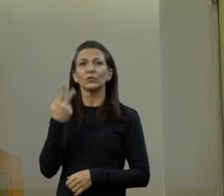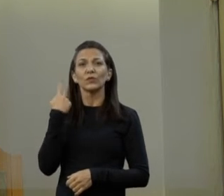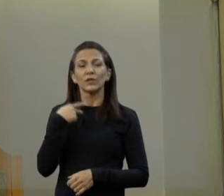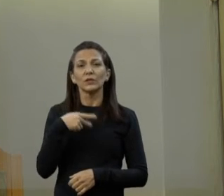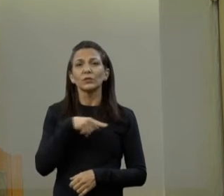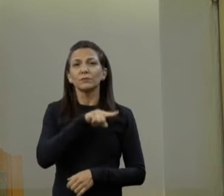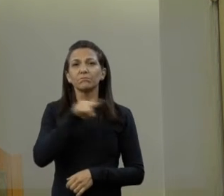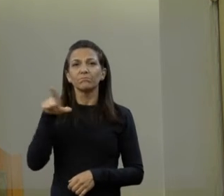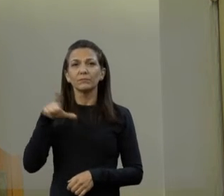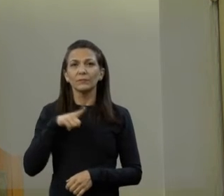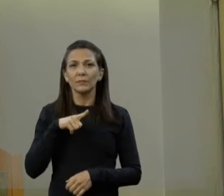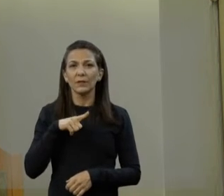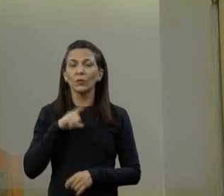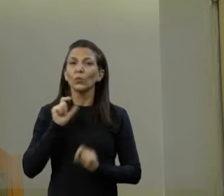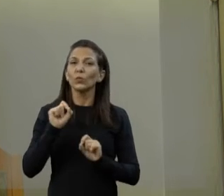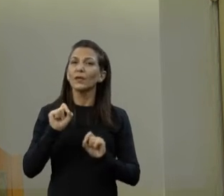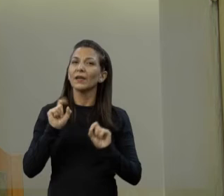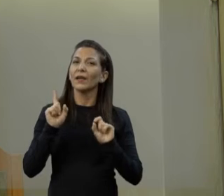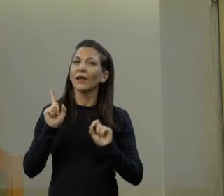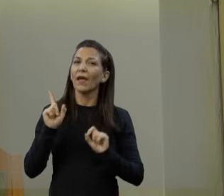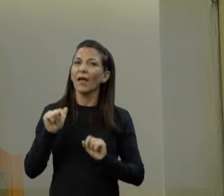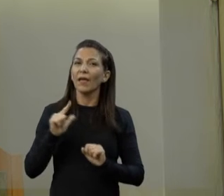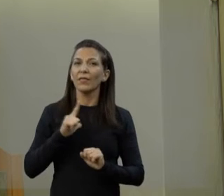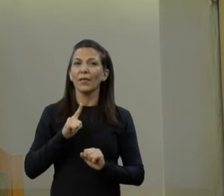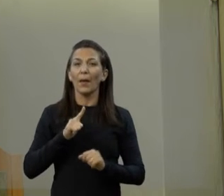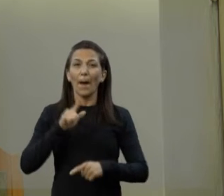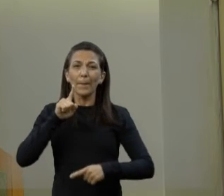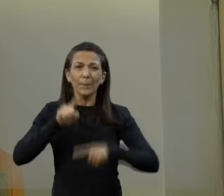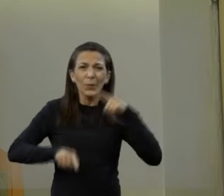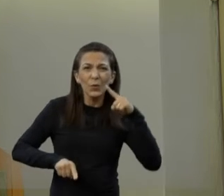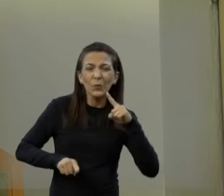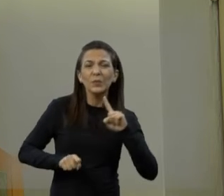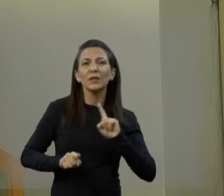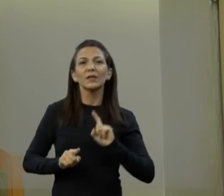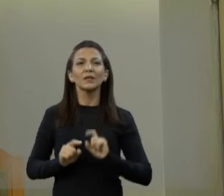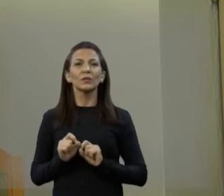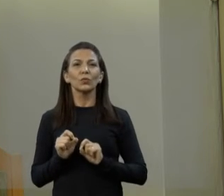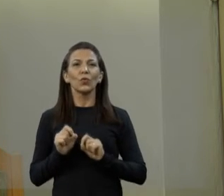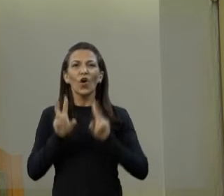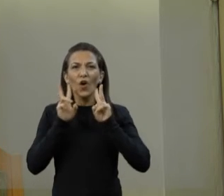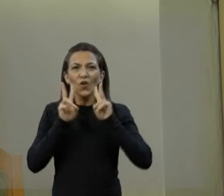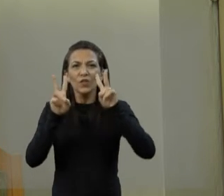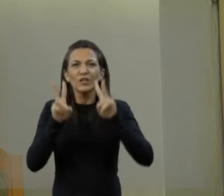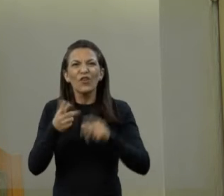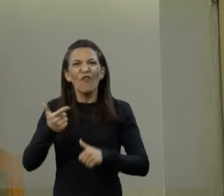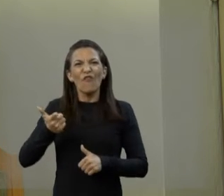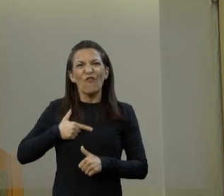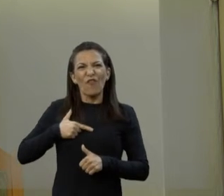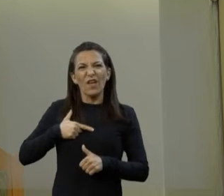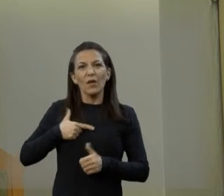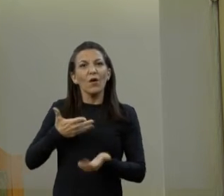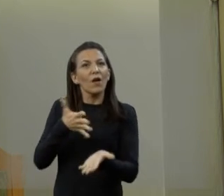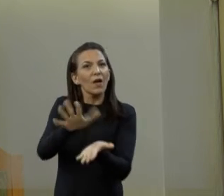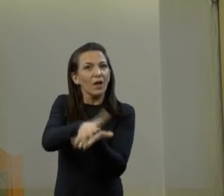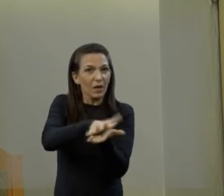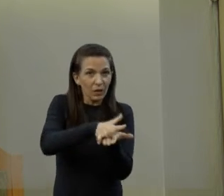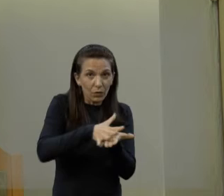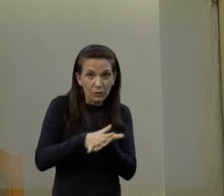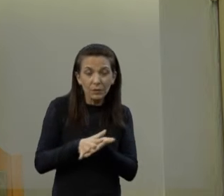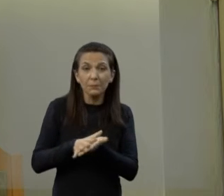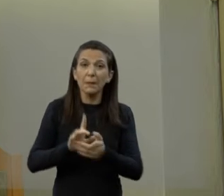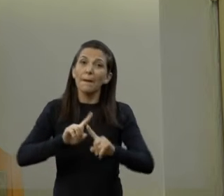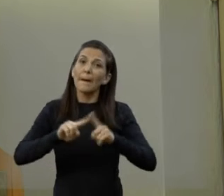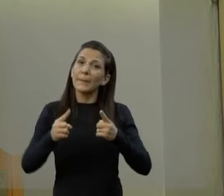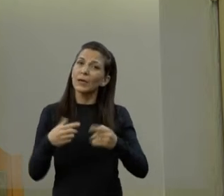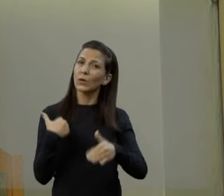vereadores daqui o que era proibido o que era visto como feio era o samba né